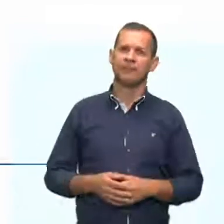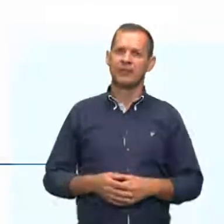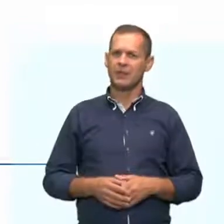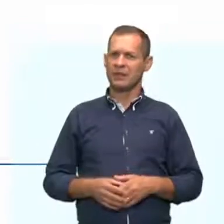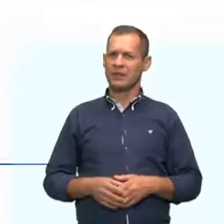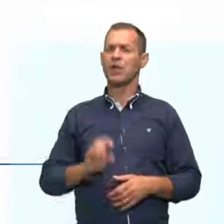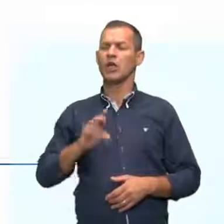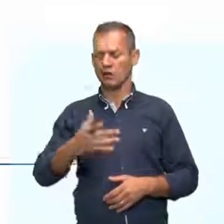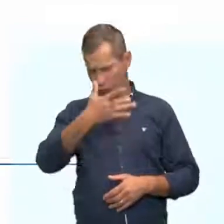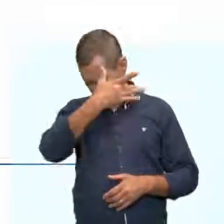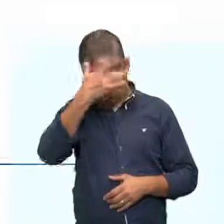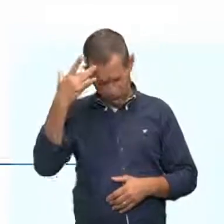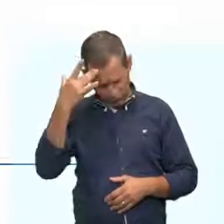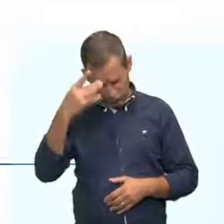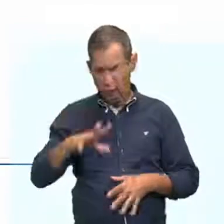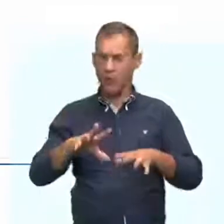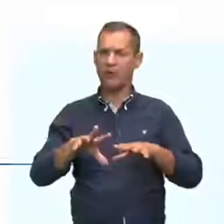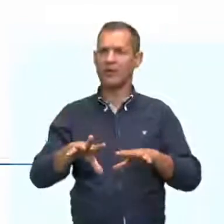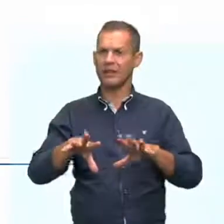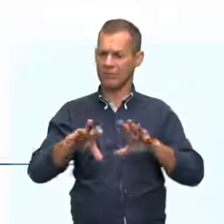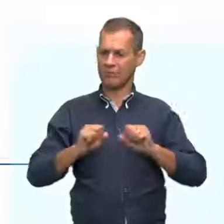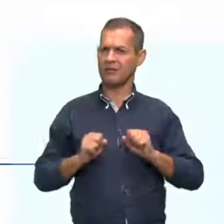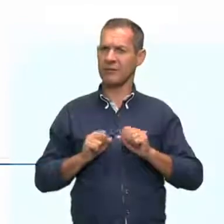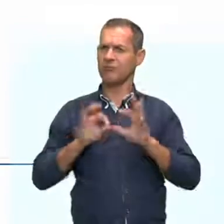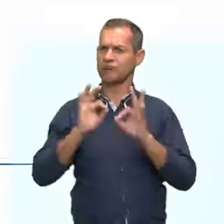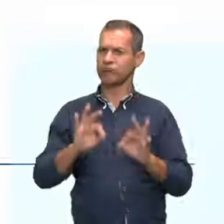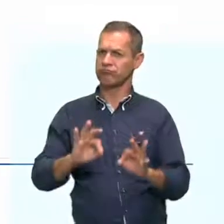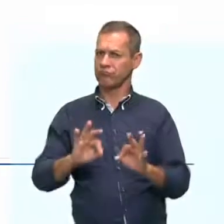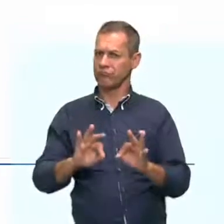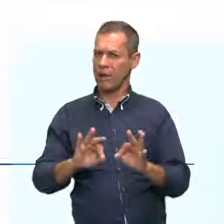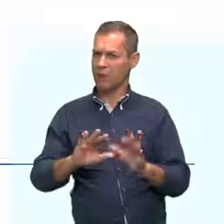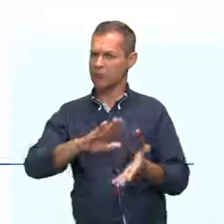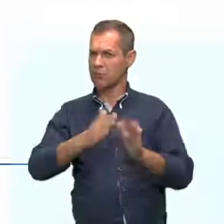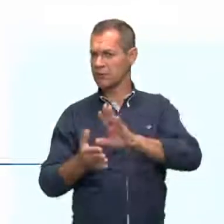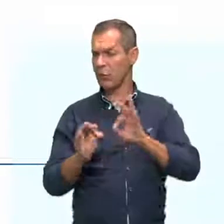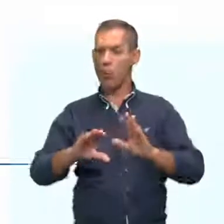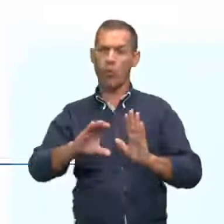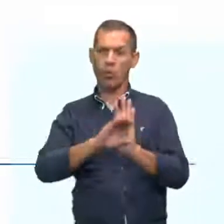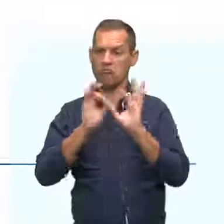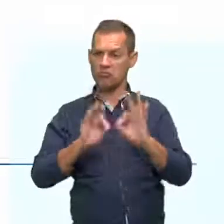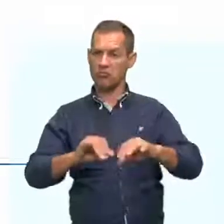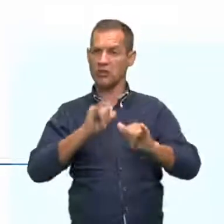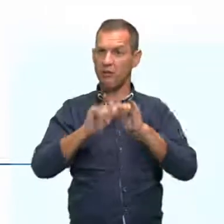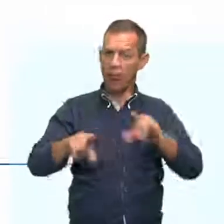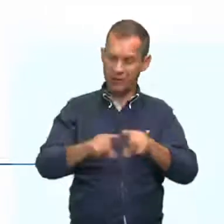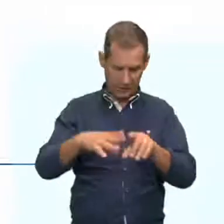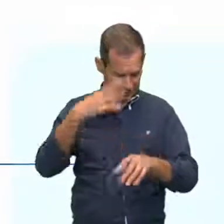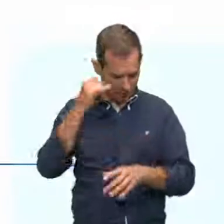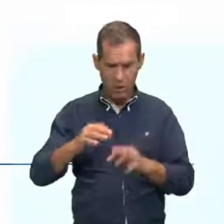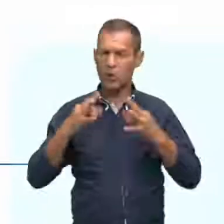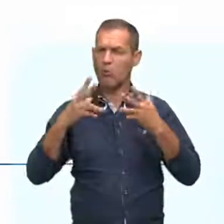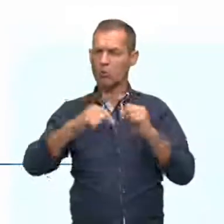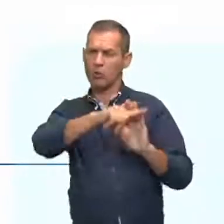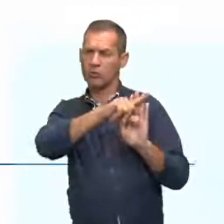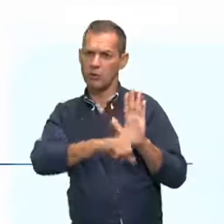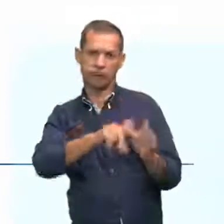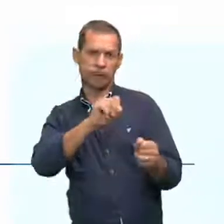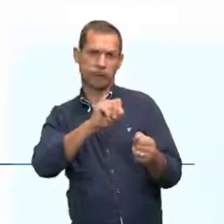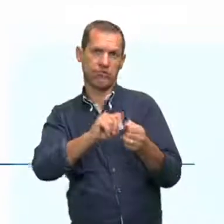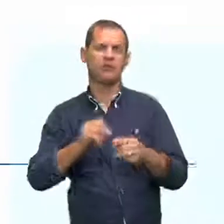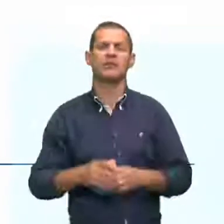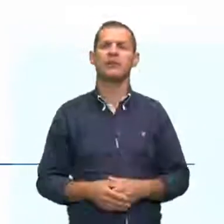que só o receptor vai saber como desembaralhar. Porque ou ele vai ter o código, ou ele vai saber o processo certo para